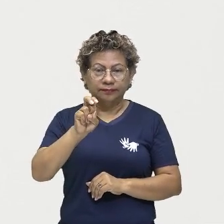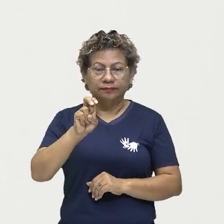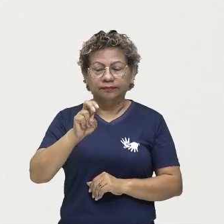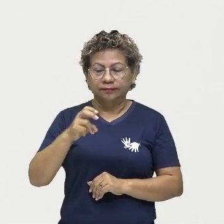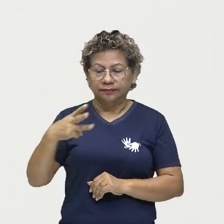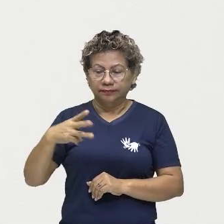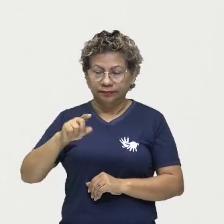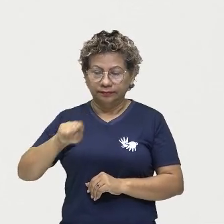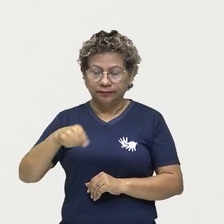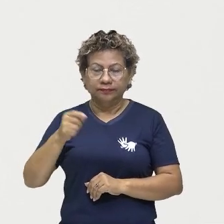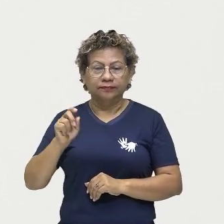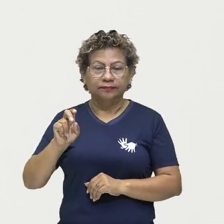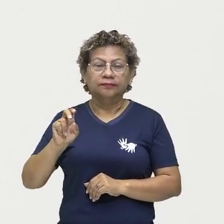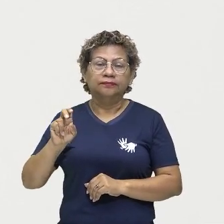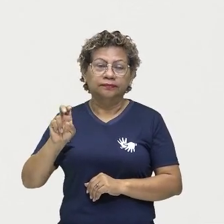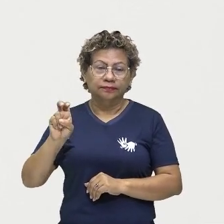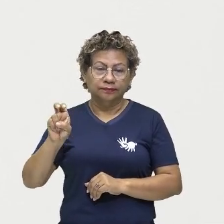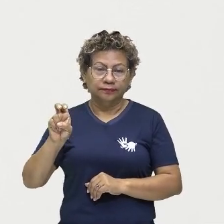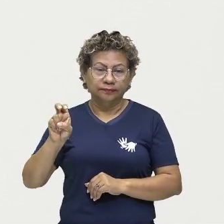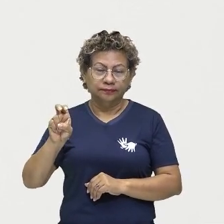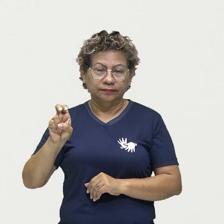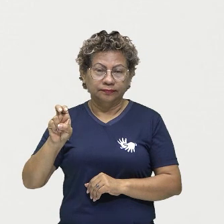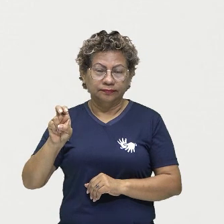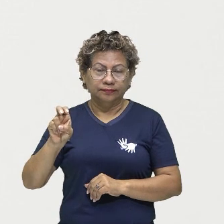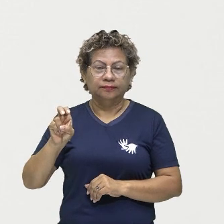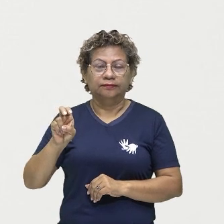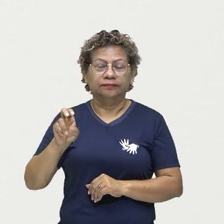3,5 centímetros, correto?